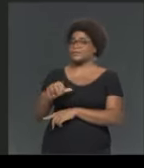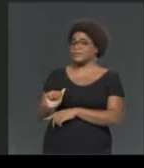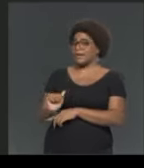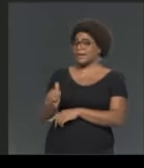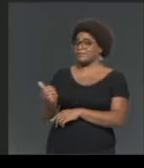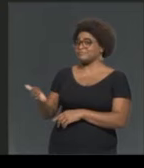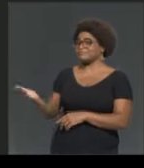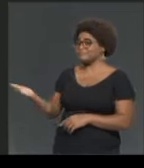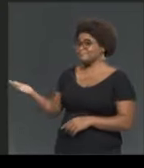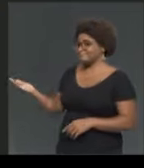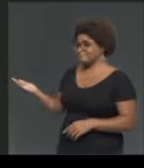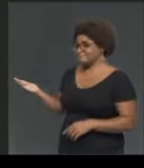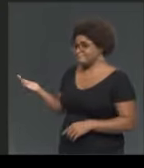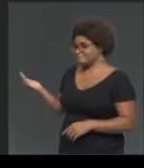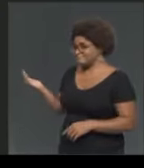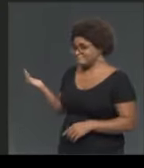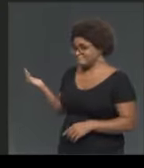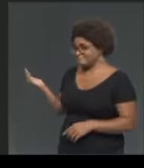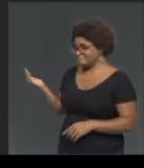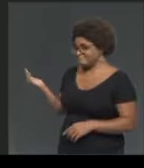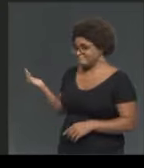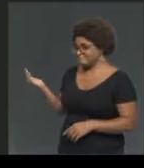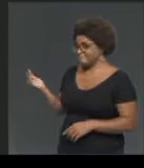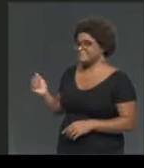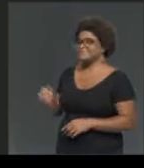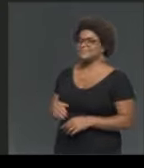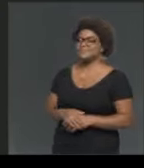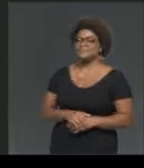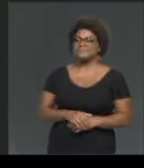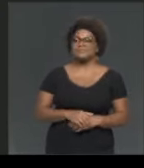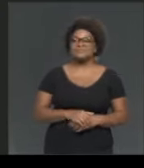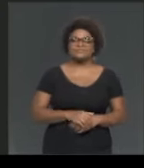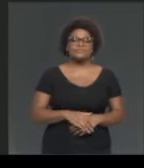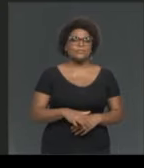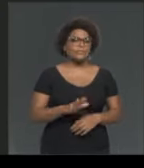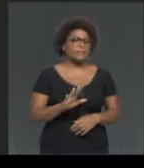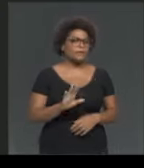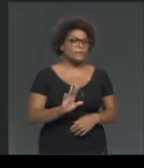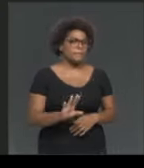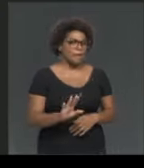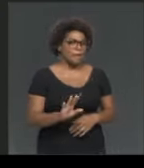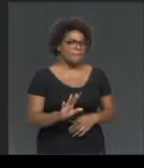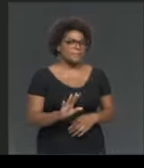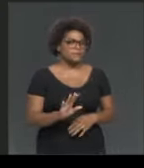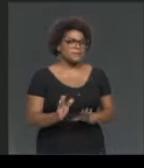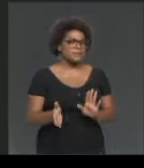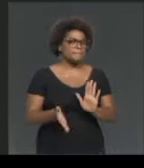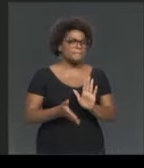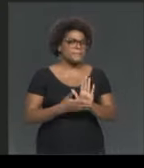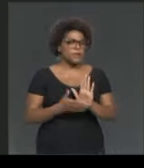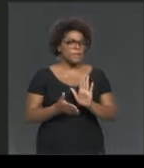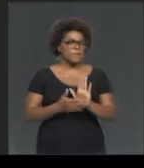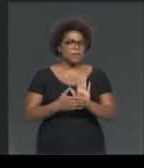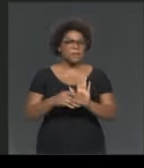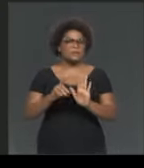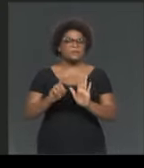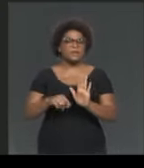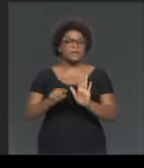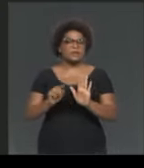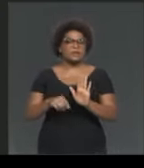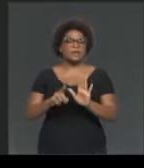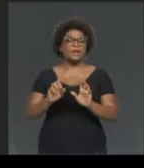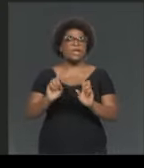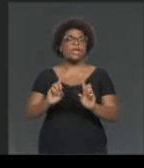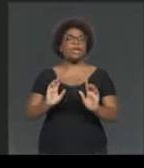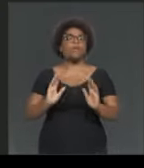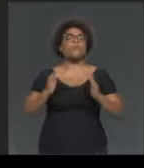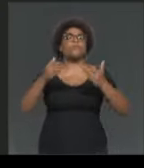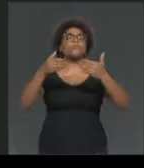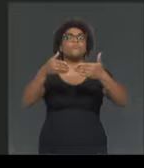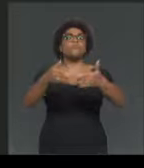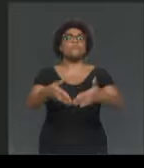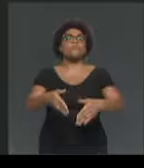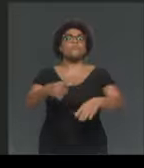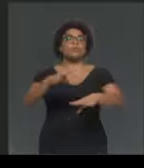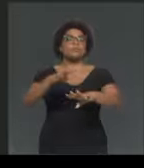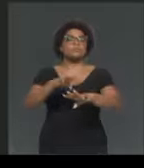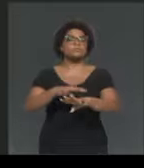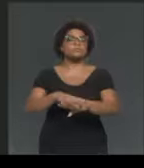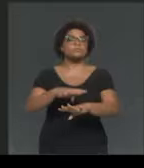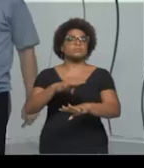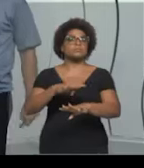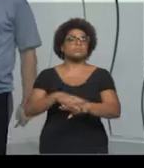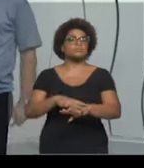sobre 2a. Só que eu estou propondo que o foco da matemática não é